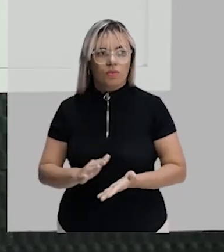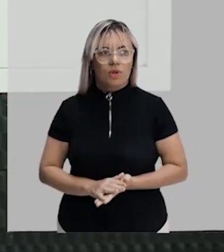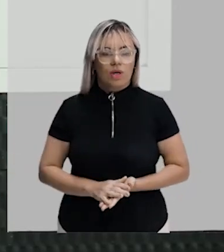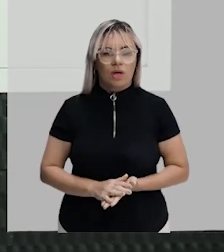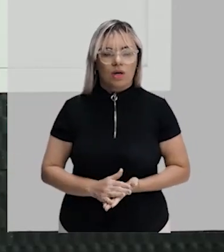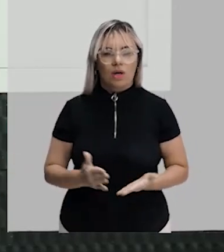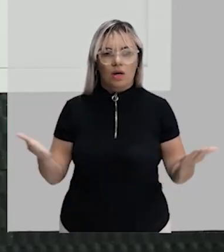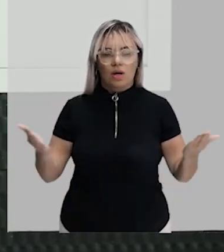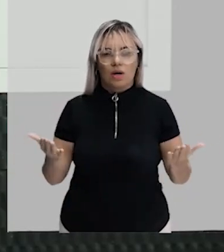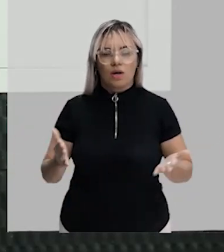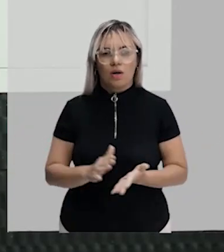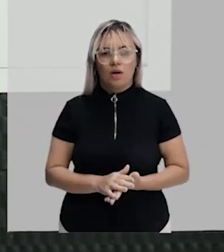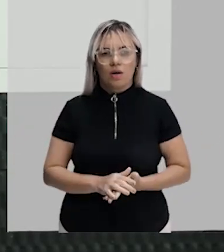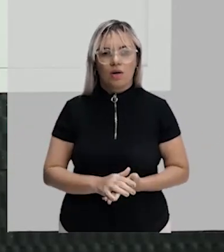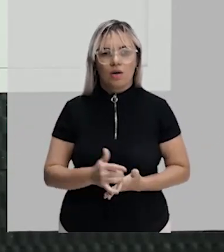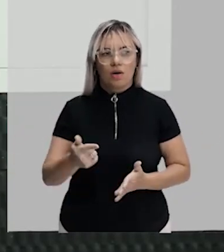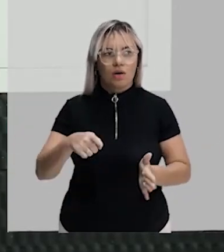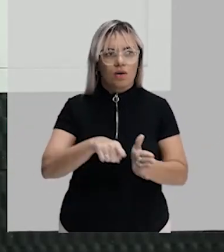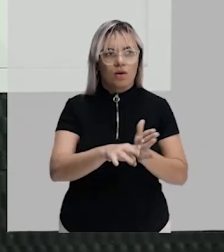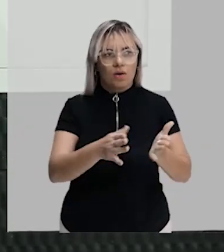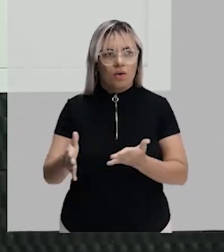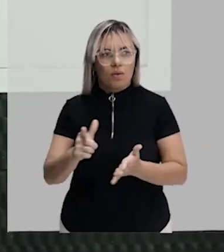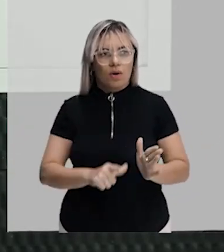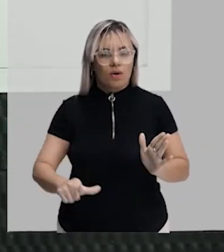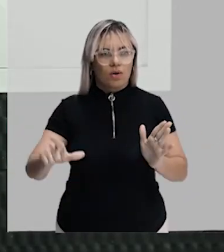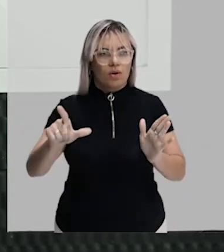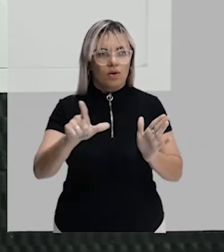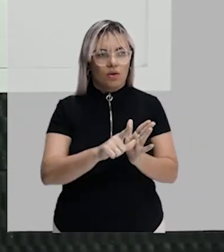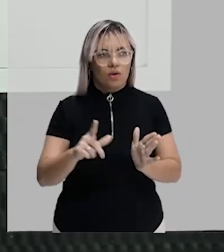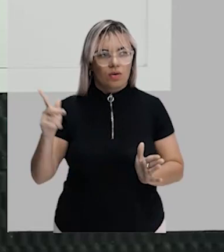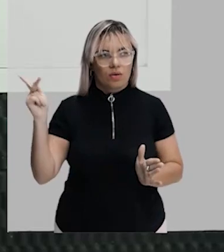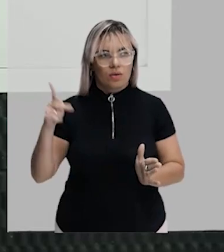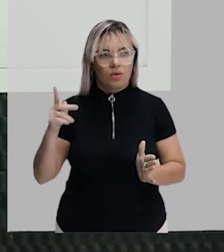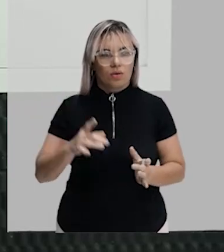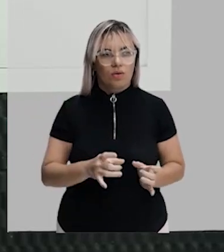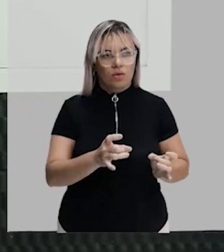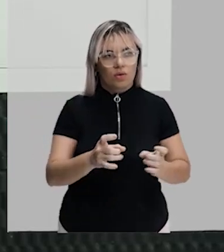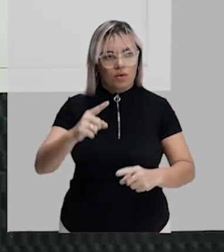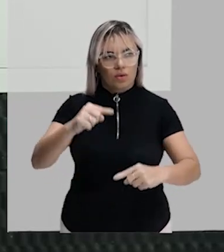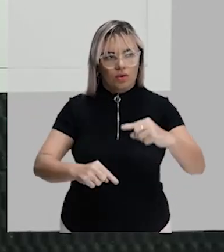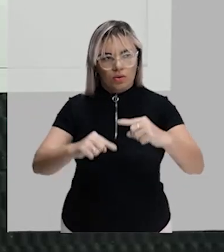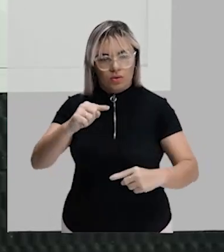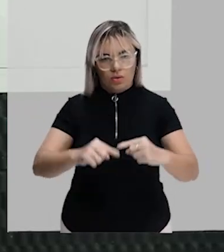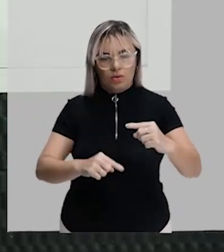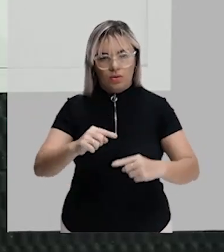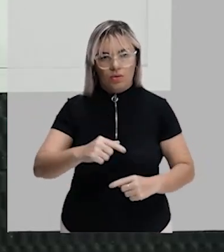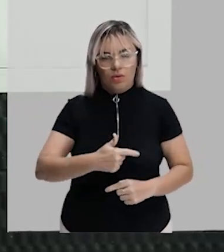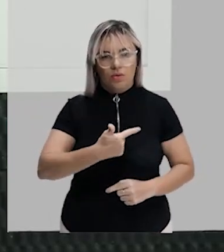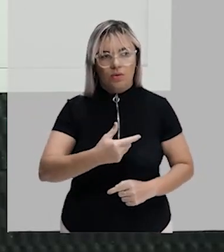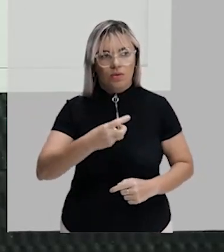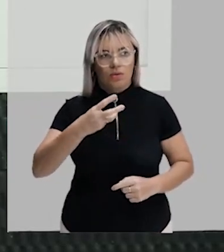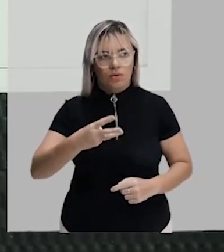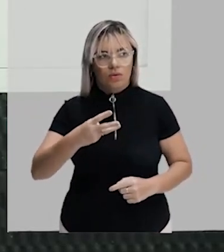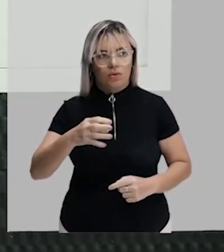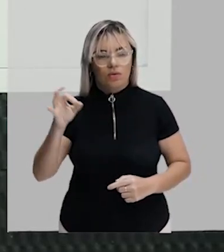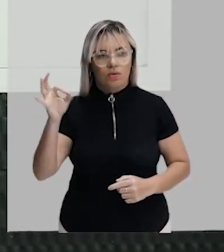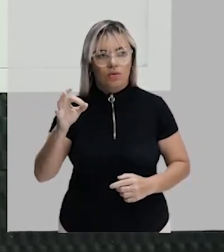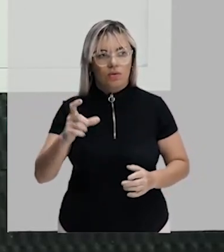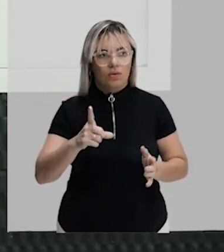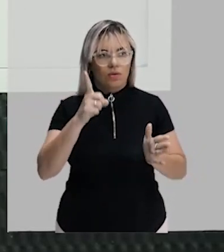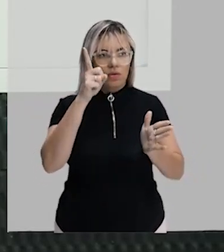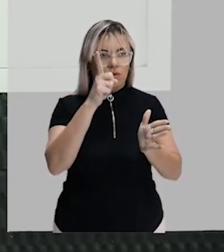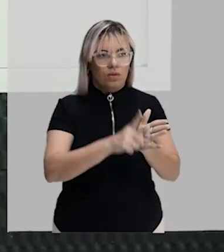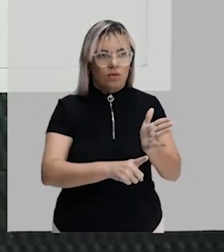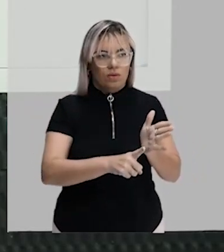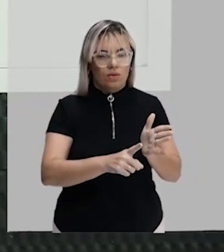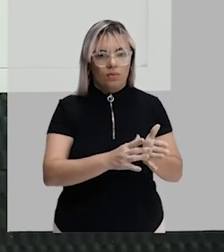questão. Uma loja está em promoção, vendendo produtos com 23% de desconto. Ó, galera,